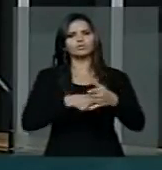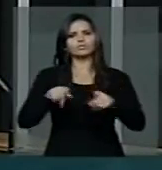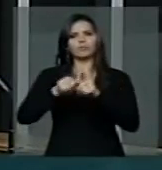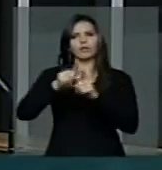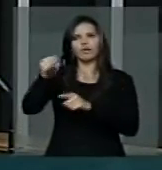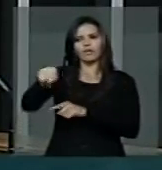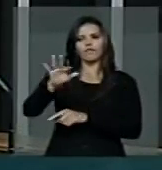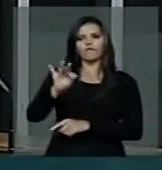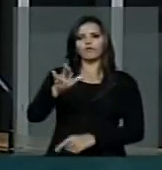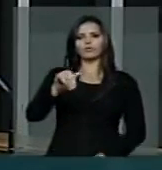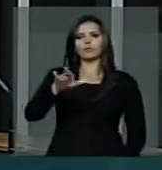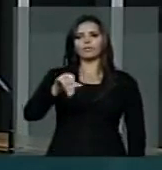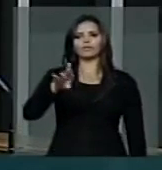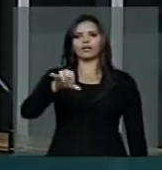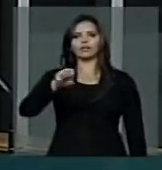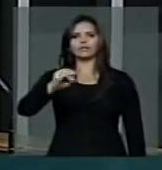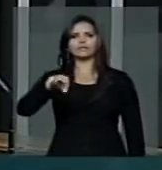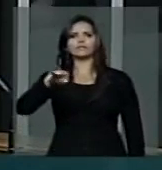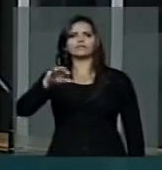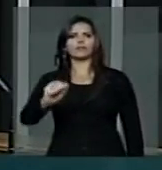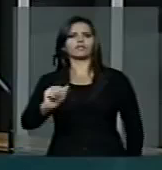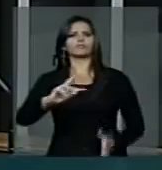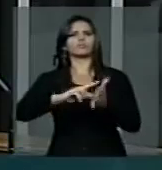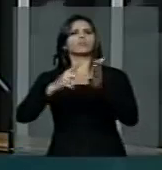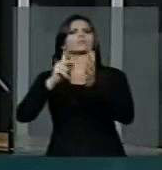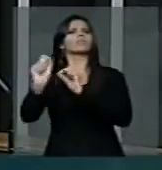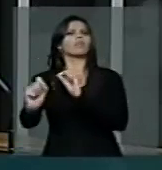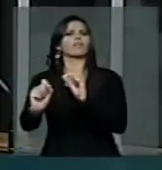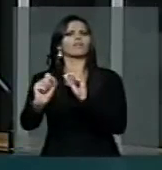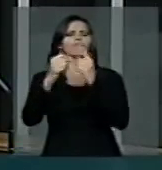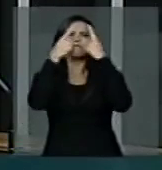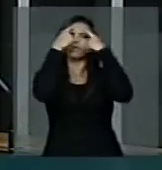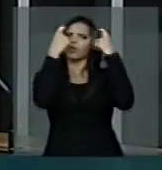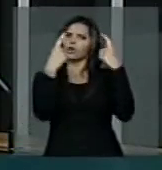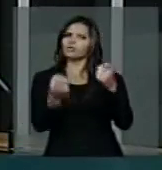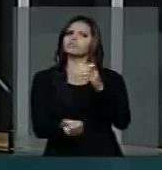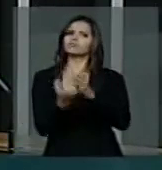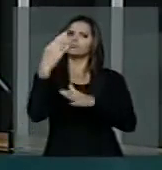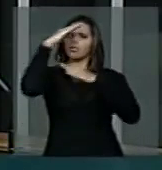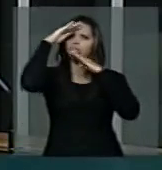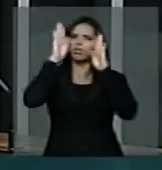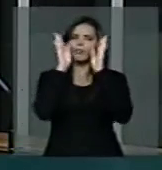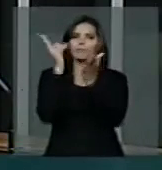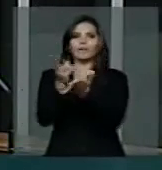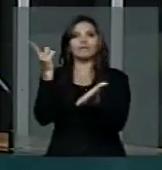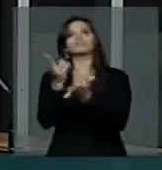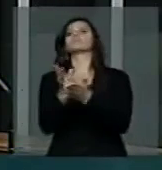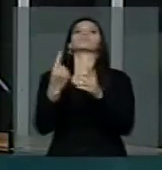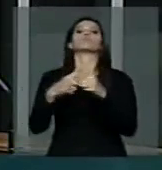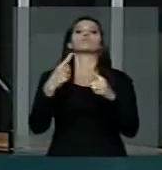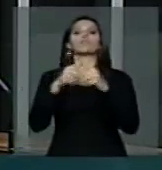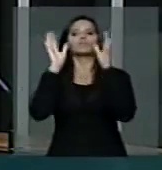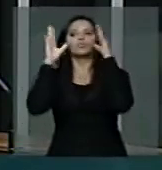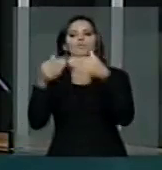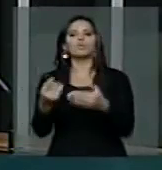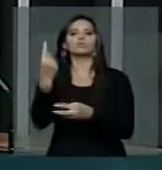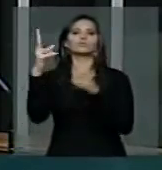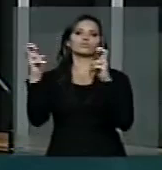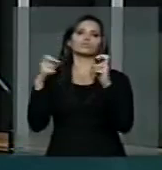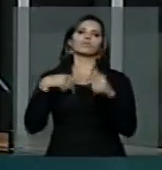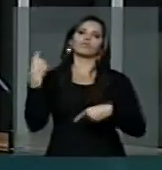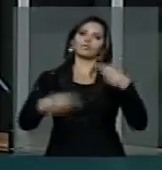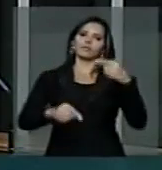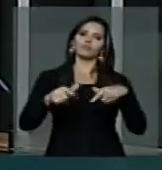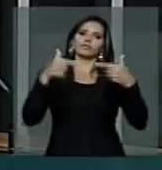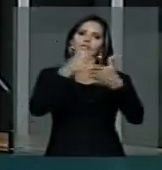fundamentalista. O fundamentalismo gera violência. Eu mesmo, por pautar através do meu mandato muitos temas que têm a ver com a defesa